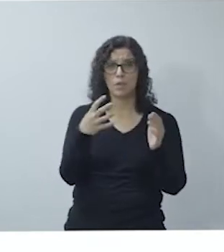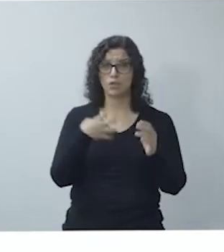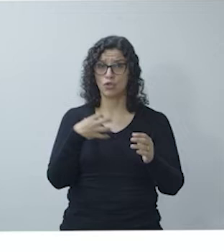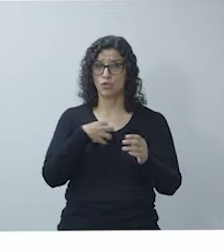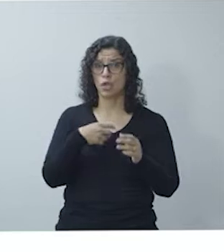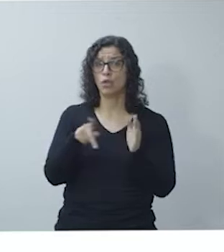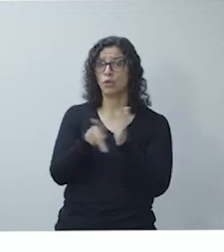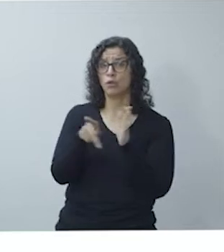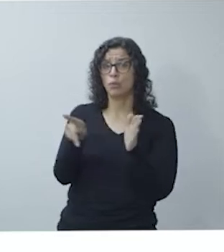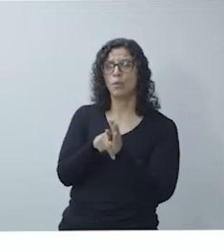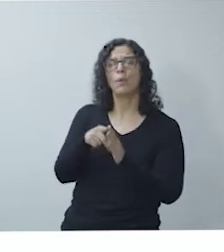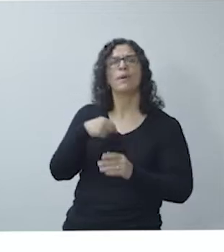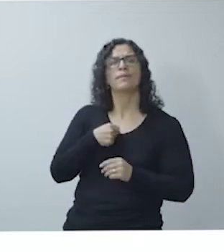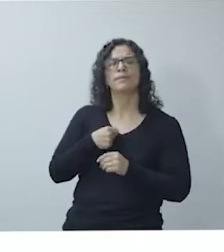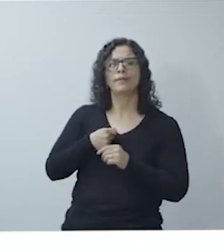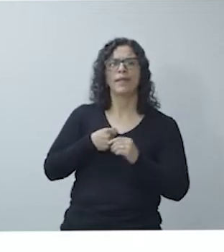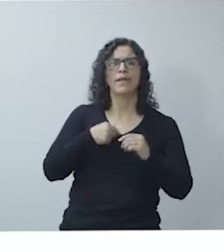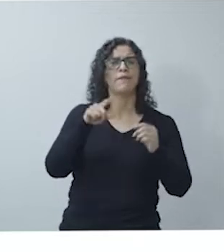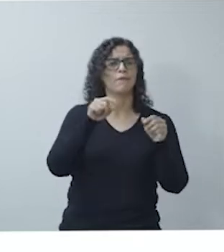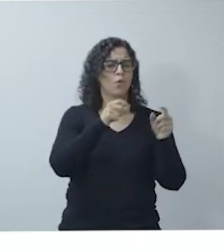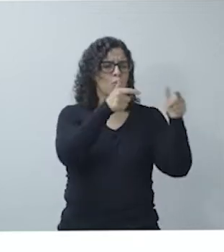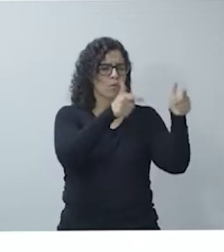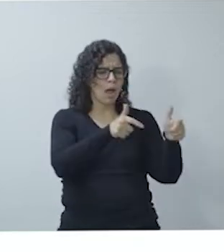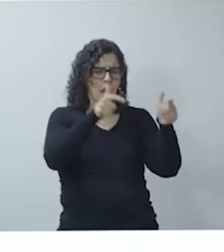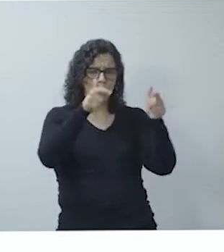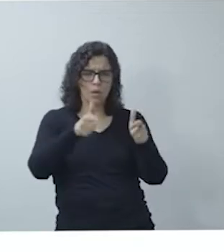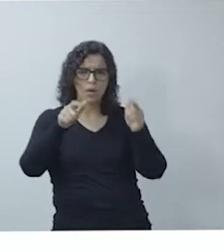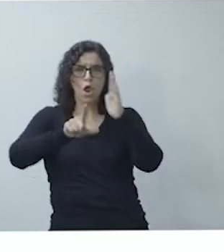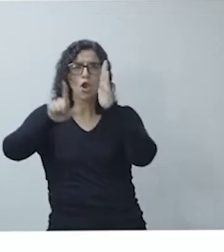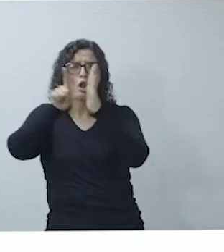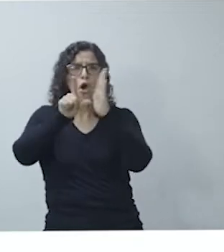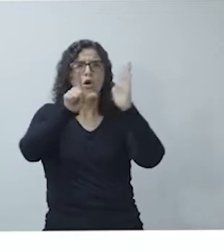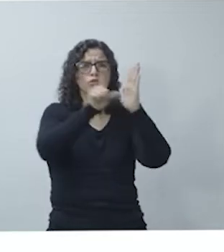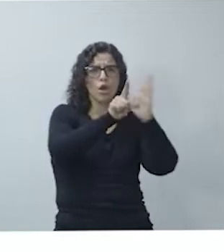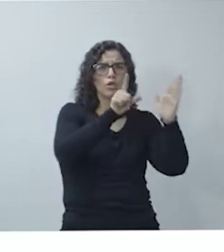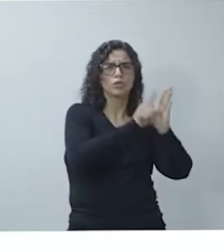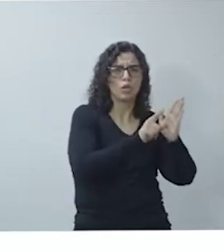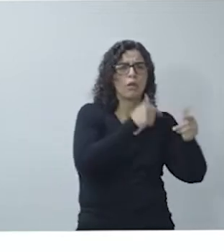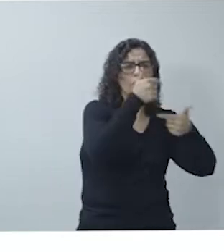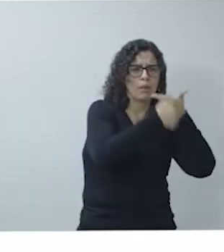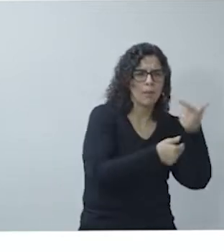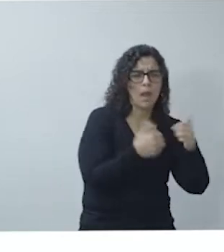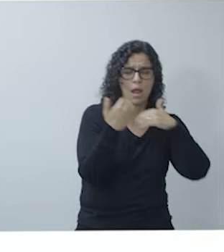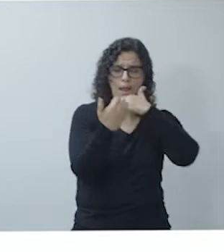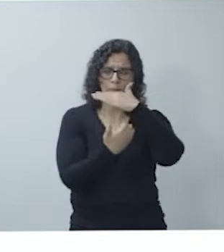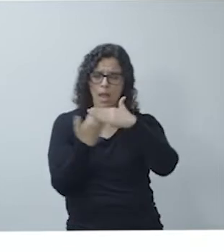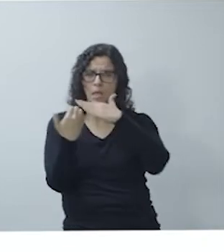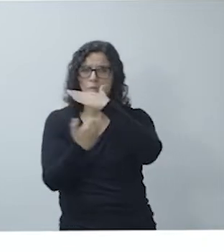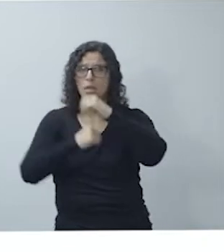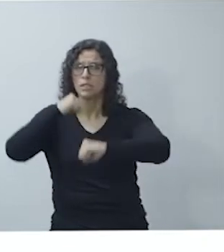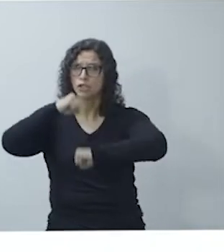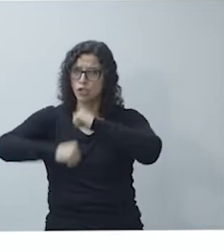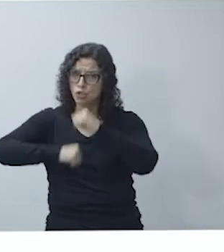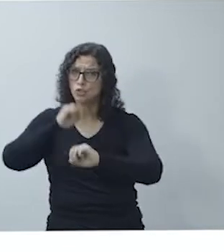cabeça por várias casas de comércio, várias empresas